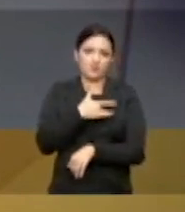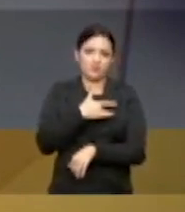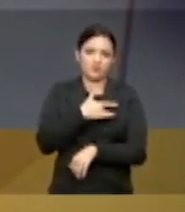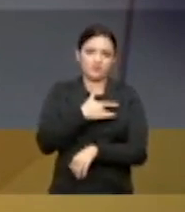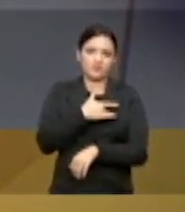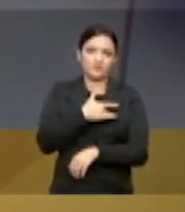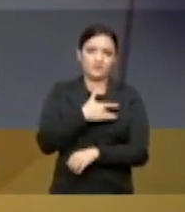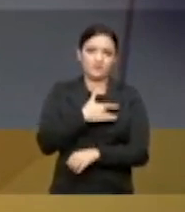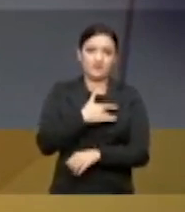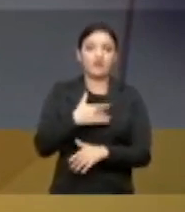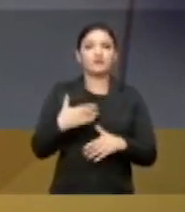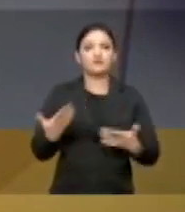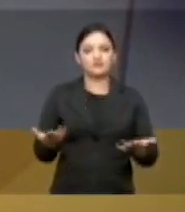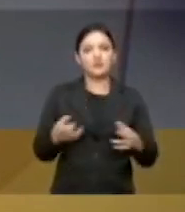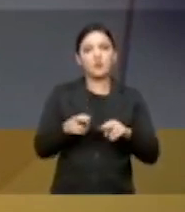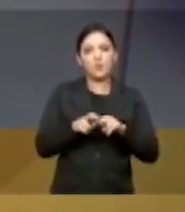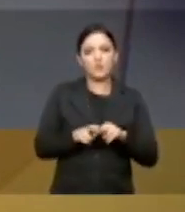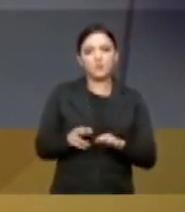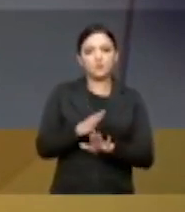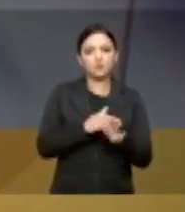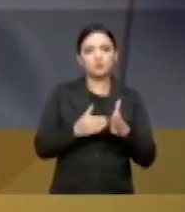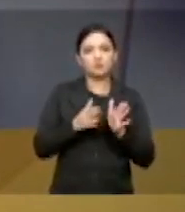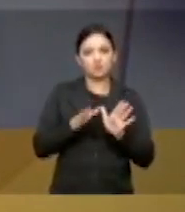Em face de todo exposto,